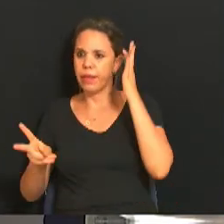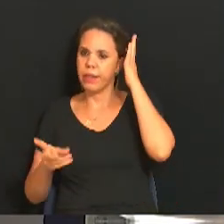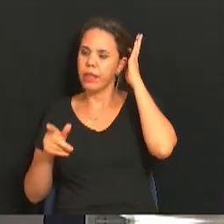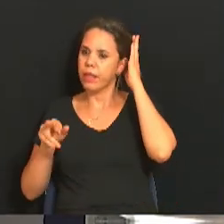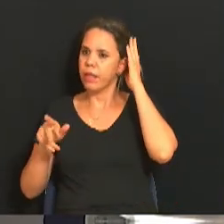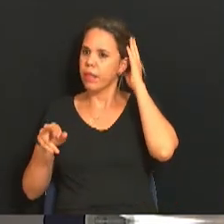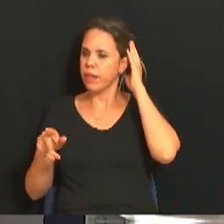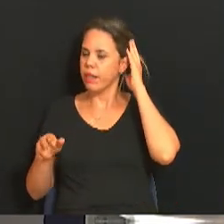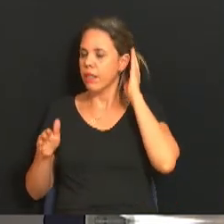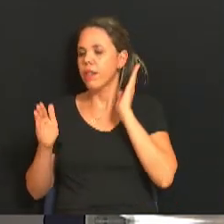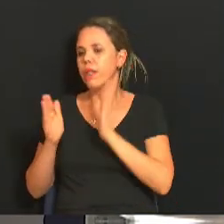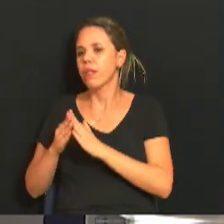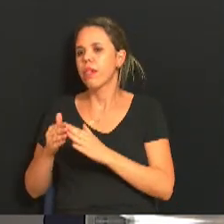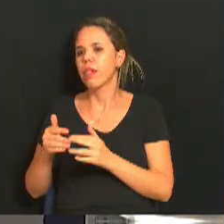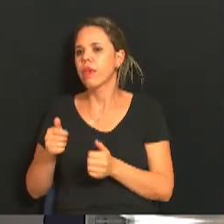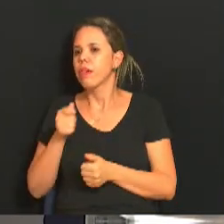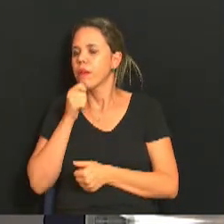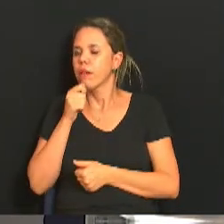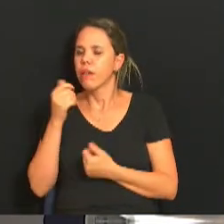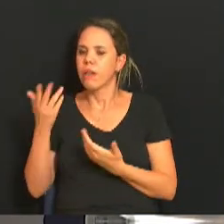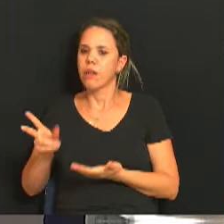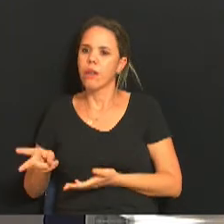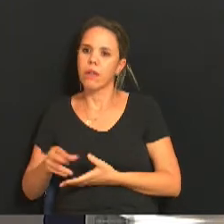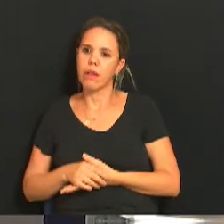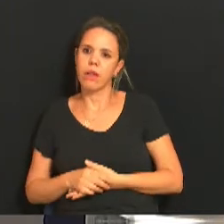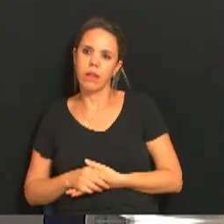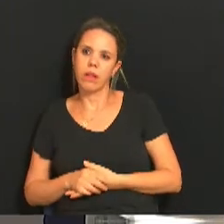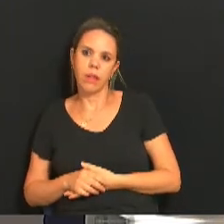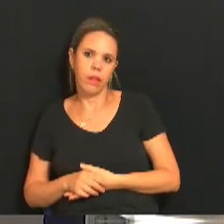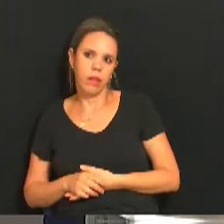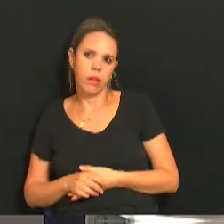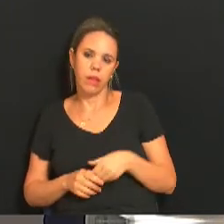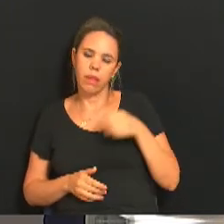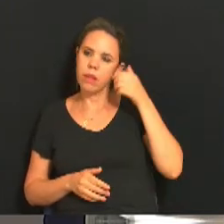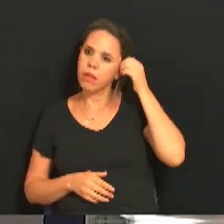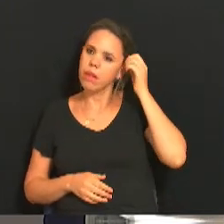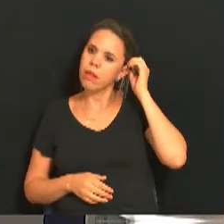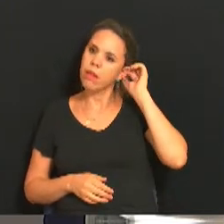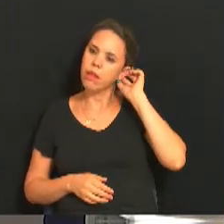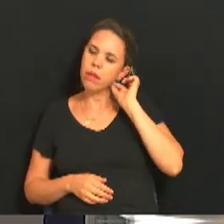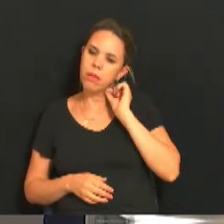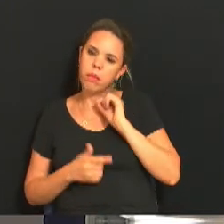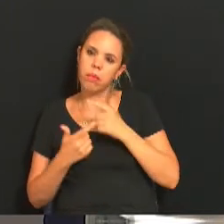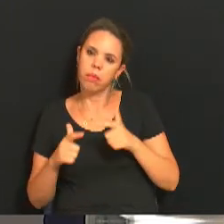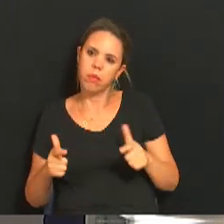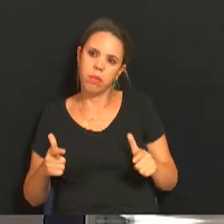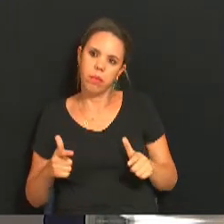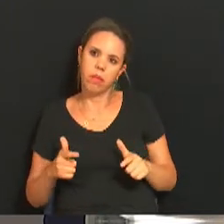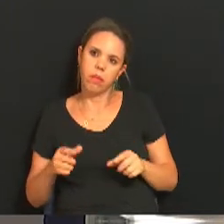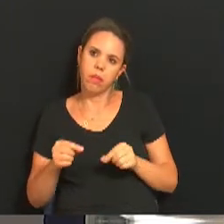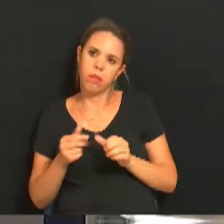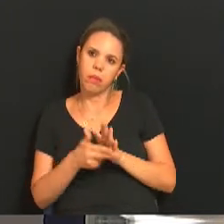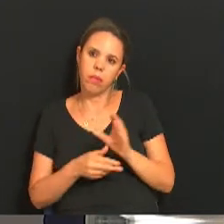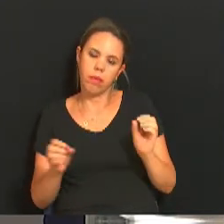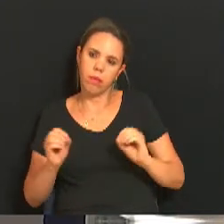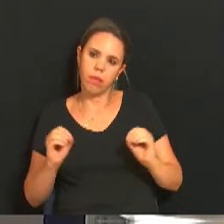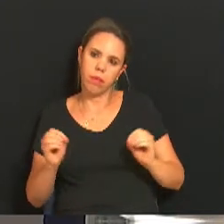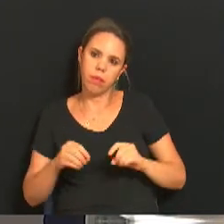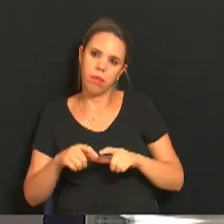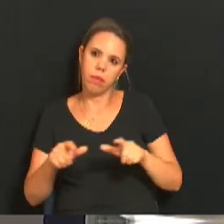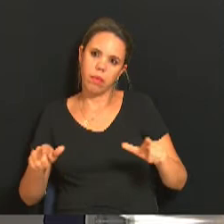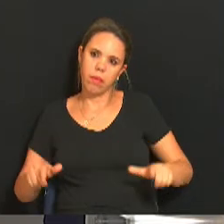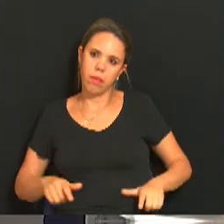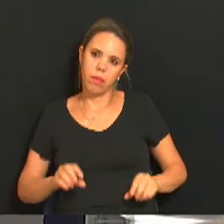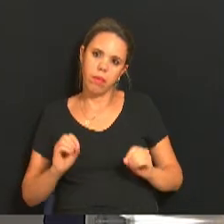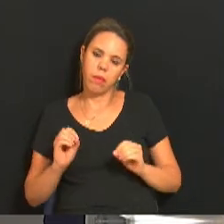um irmão que mora ali ainda bom e ali jamais peninha Terra algumas esperando aquele